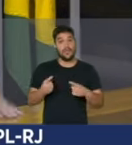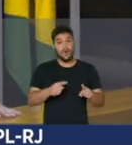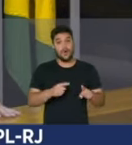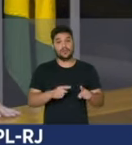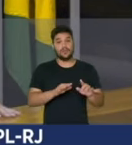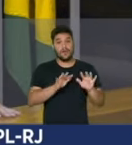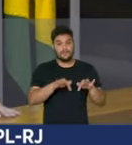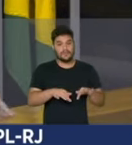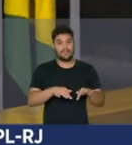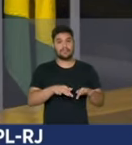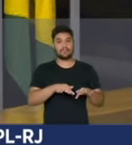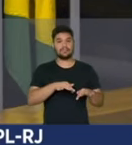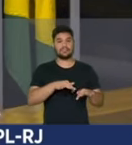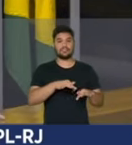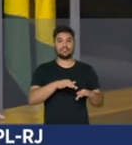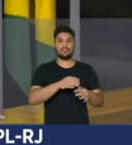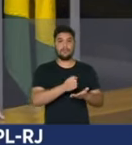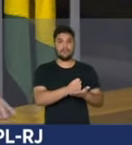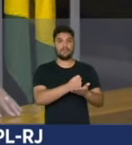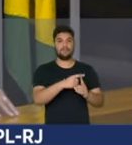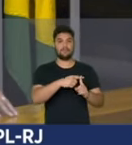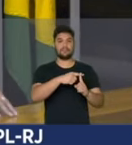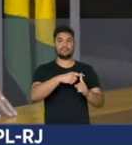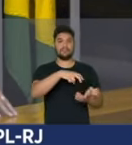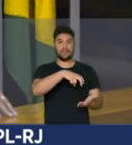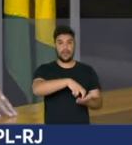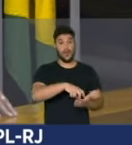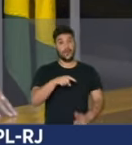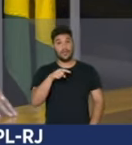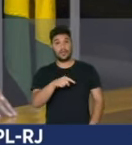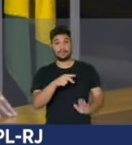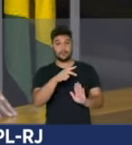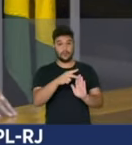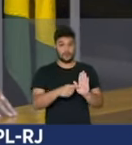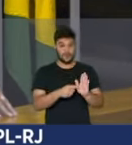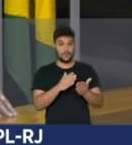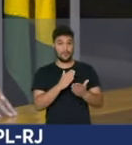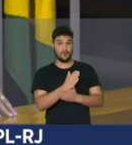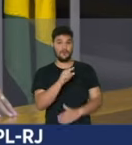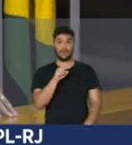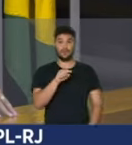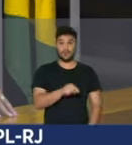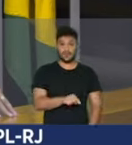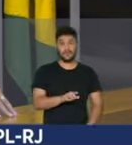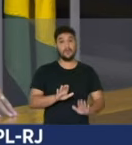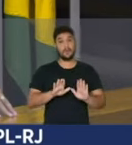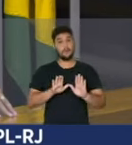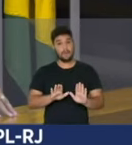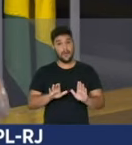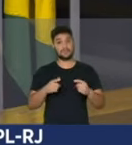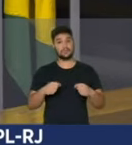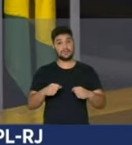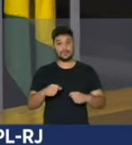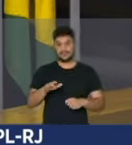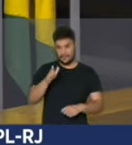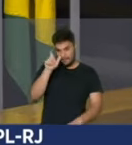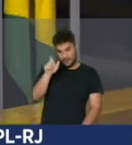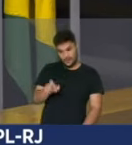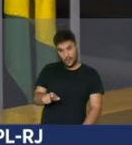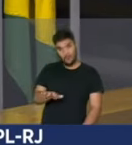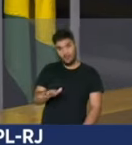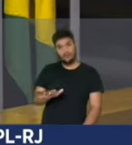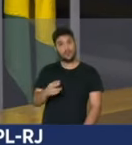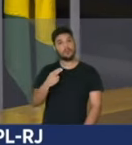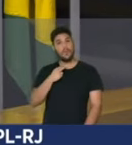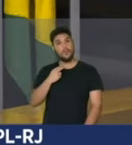benefícios penais Eu vou além esse projeto é aprovado aqui mas nós temos que fazer com que o pedófilo eu não tenho